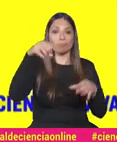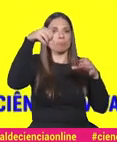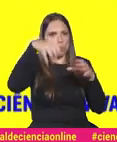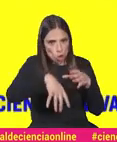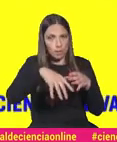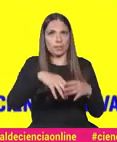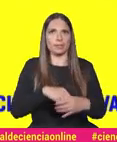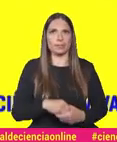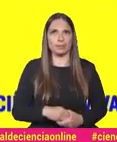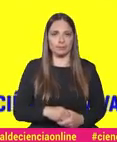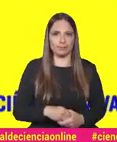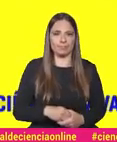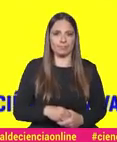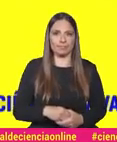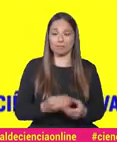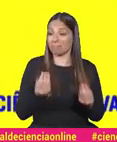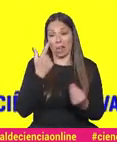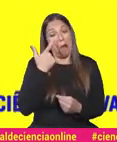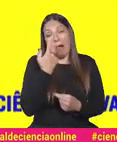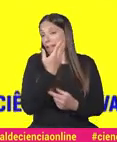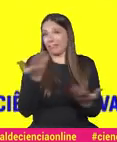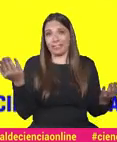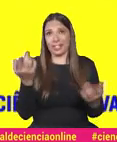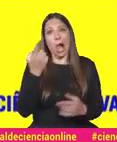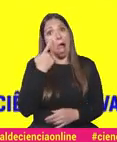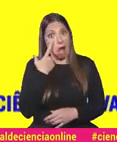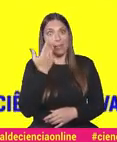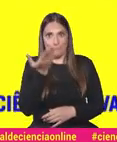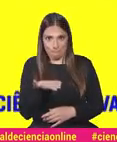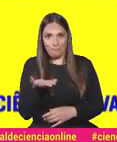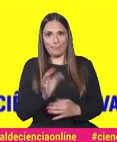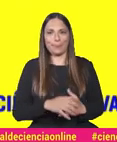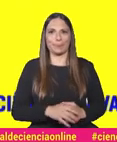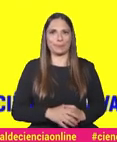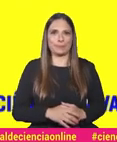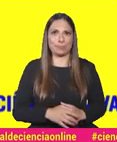Afundar. Só há uma forma de saber. Vamos experimentar?